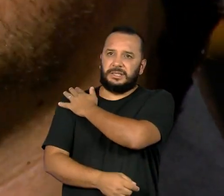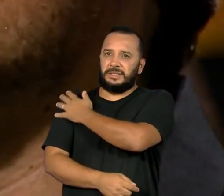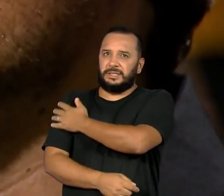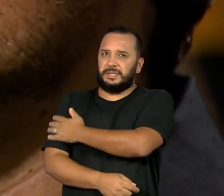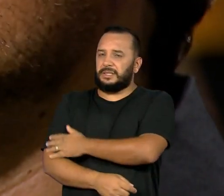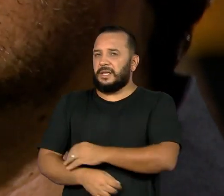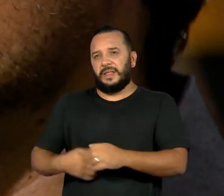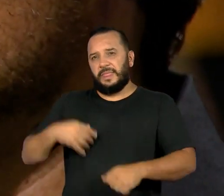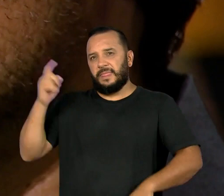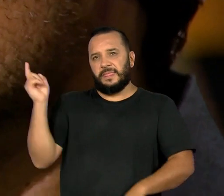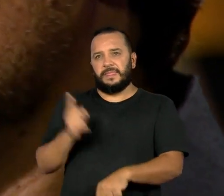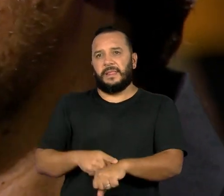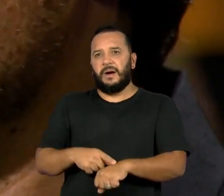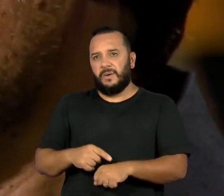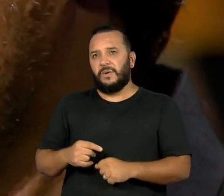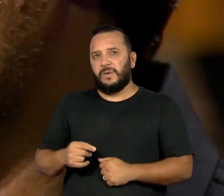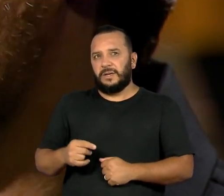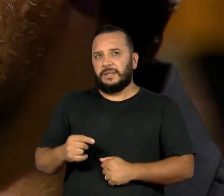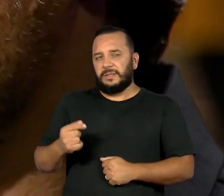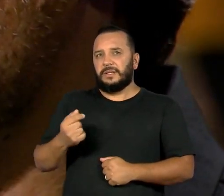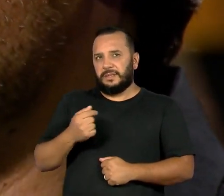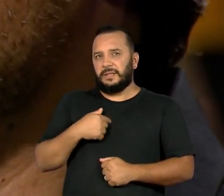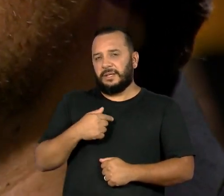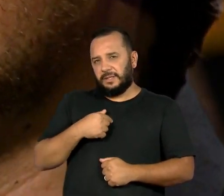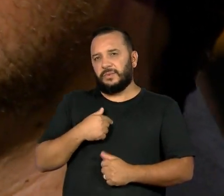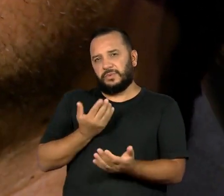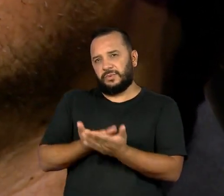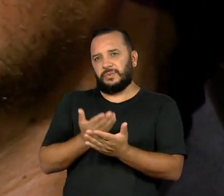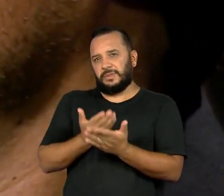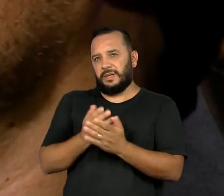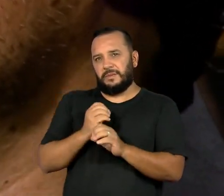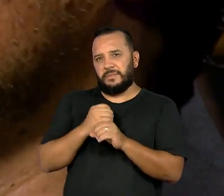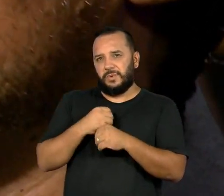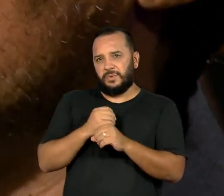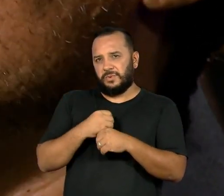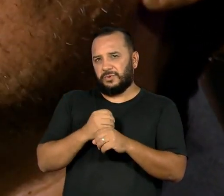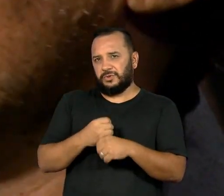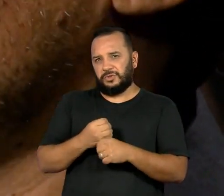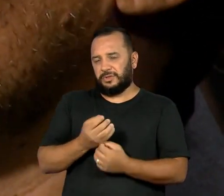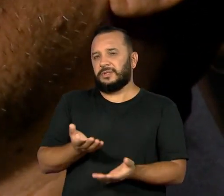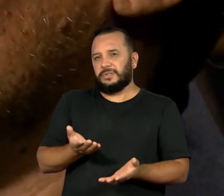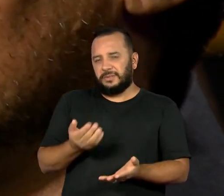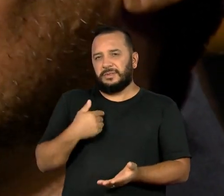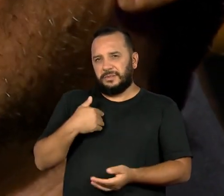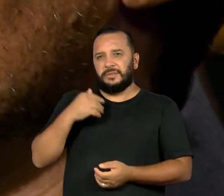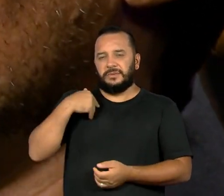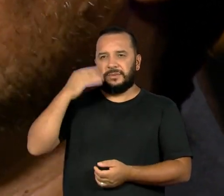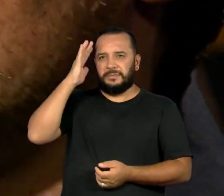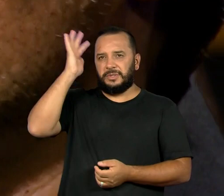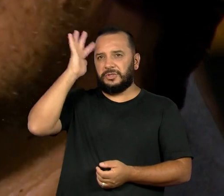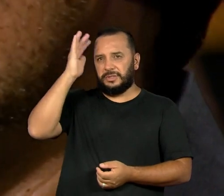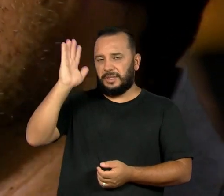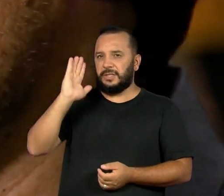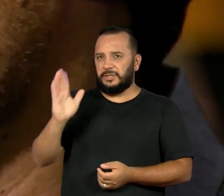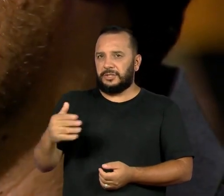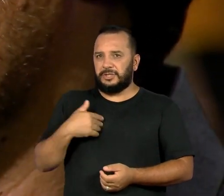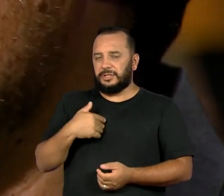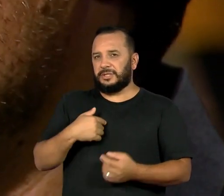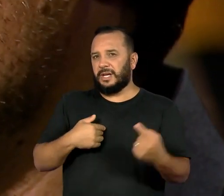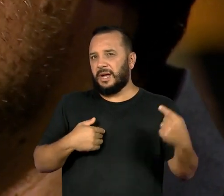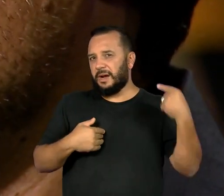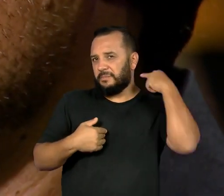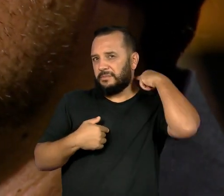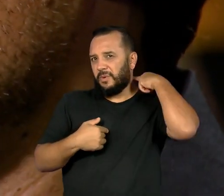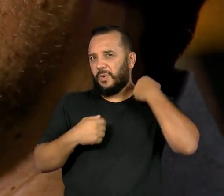já, na hora, né, aulas de biologia no ensino médio, já imaginei. Deve ter pegado a